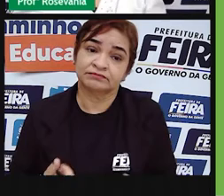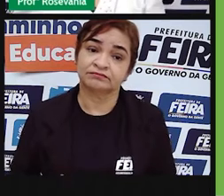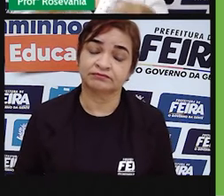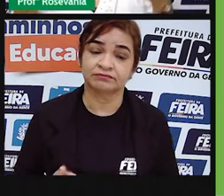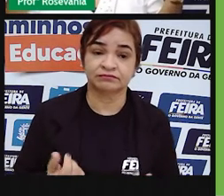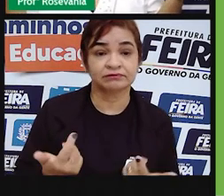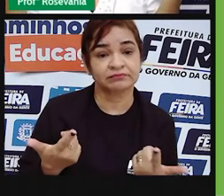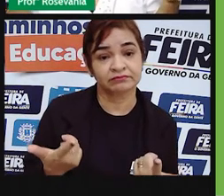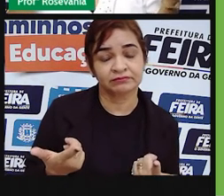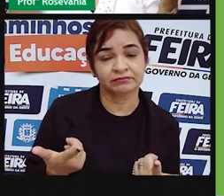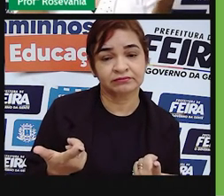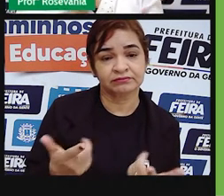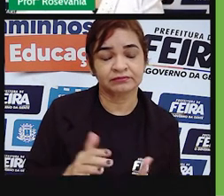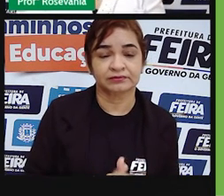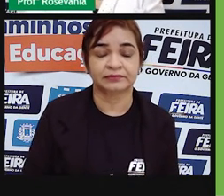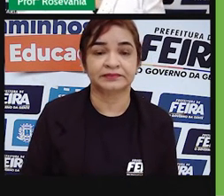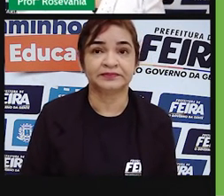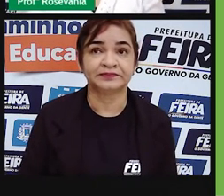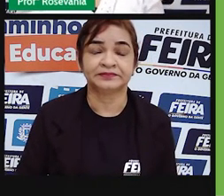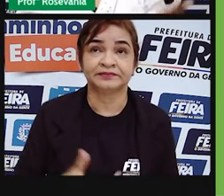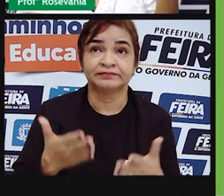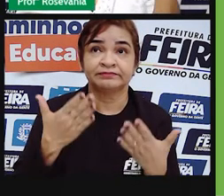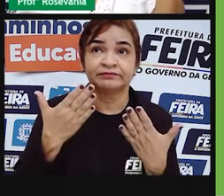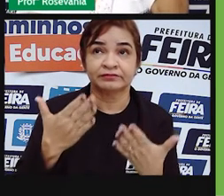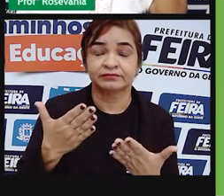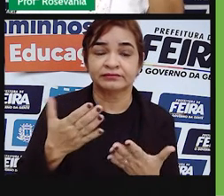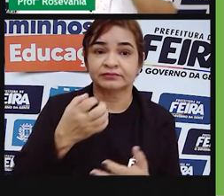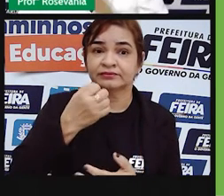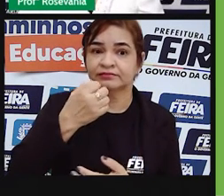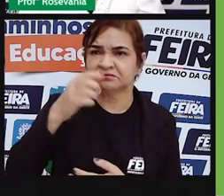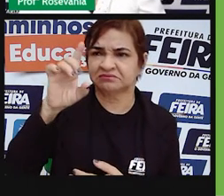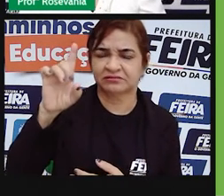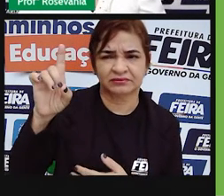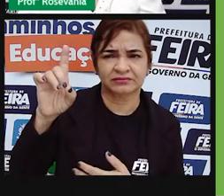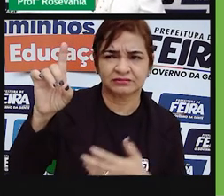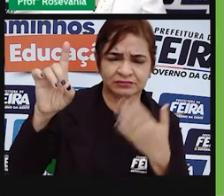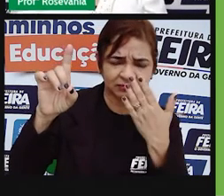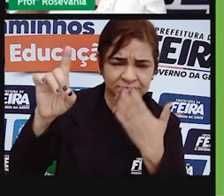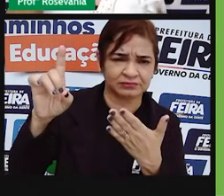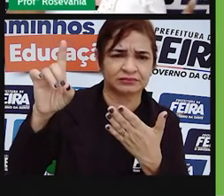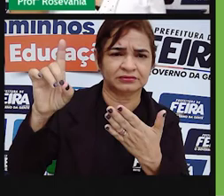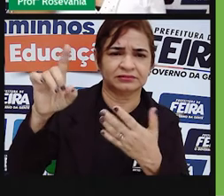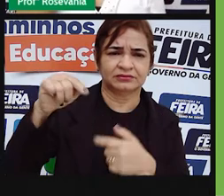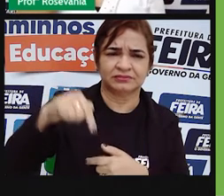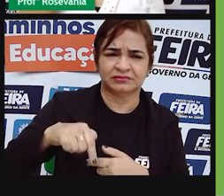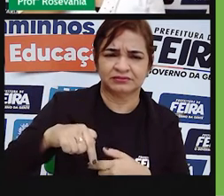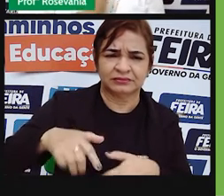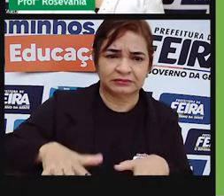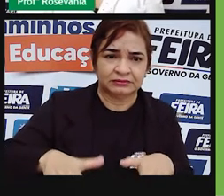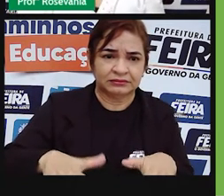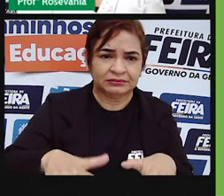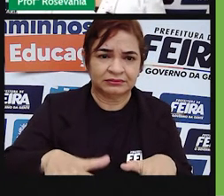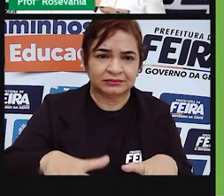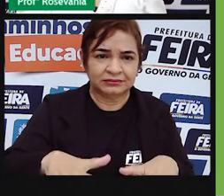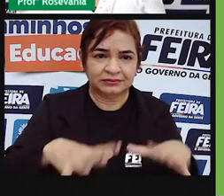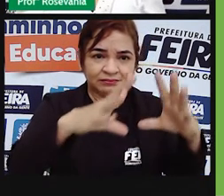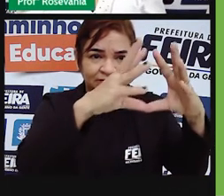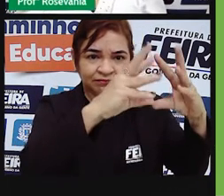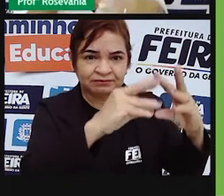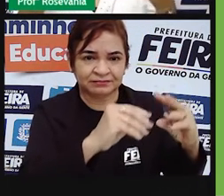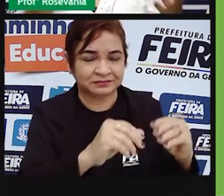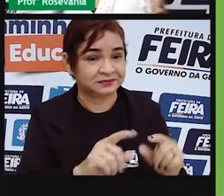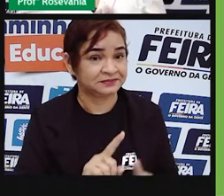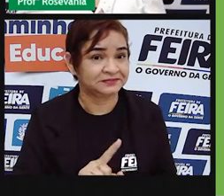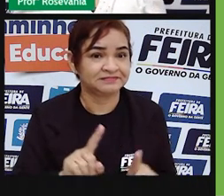econômicas. Porque graças a Deus a gente não tem os terremotos, graças a Deus a gente não tem os tsunamis, graças a Deus a gente não tem o fenômeno,